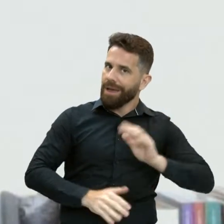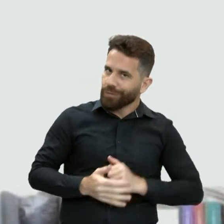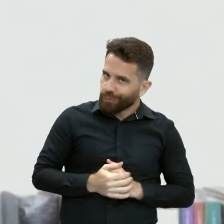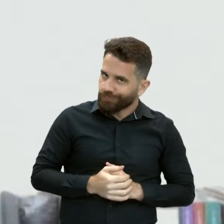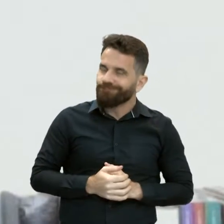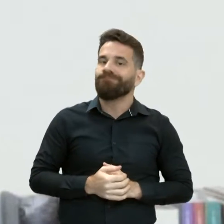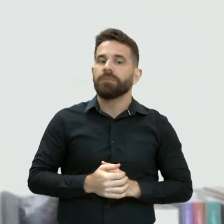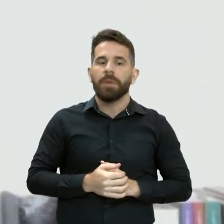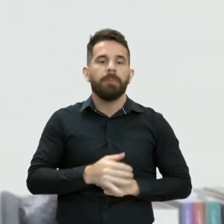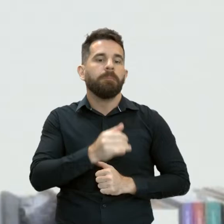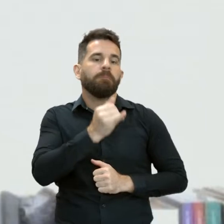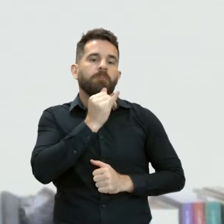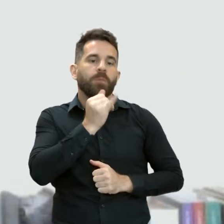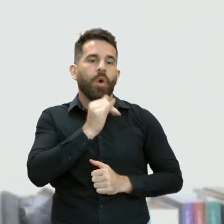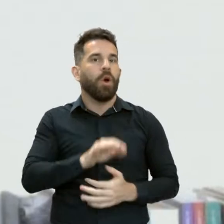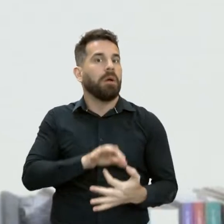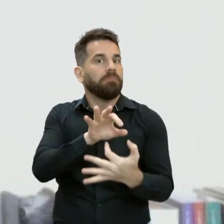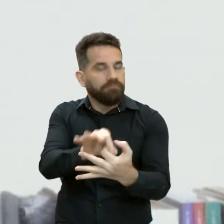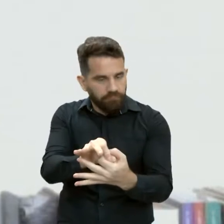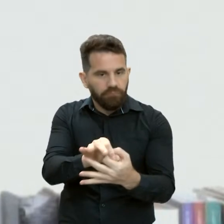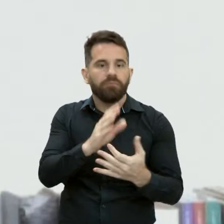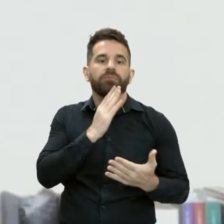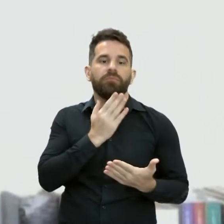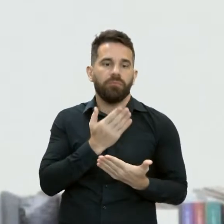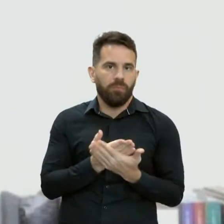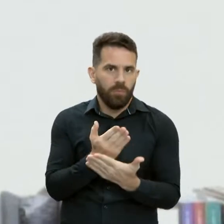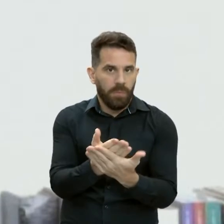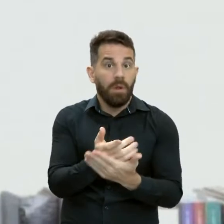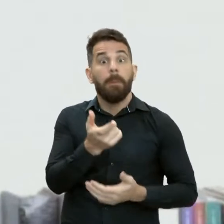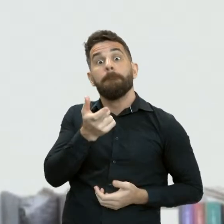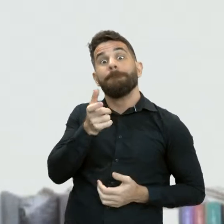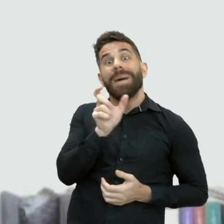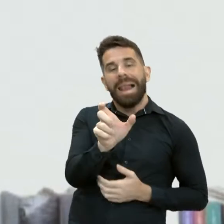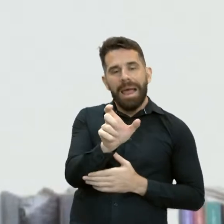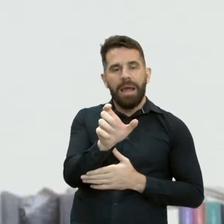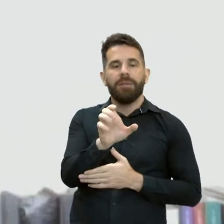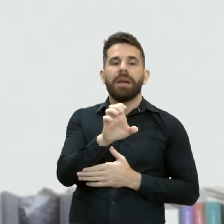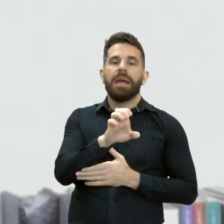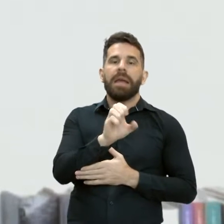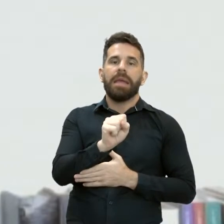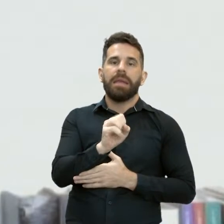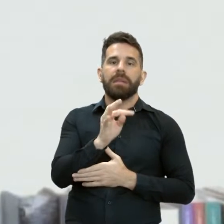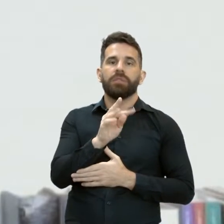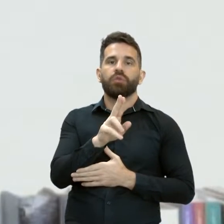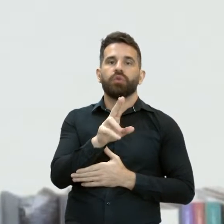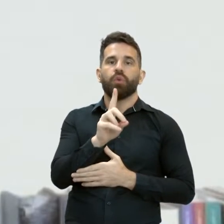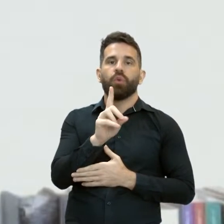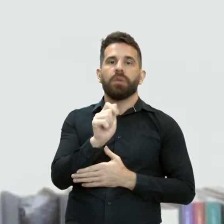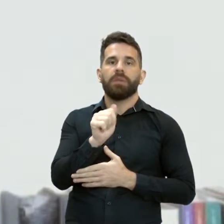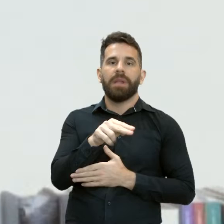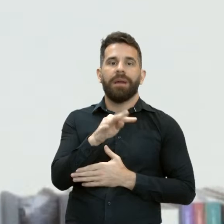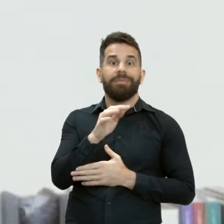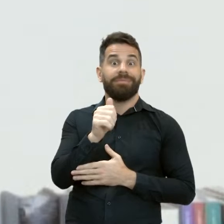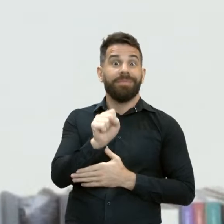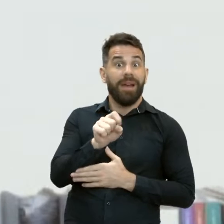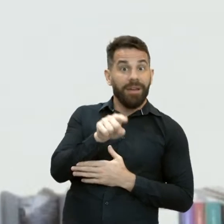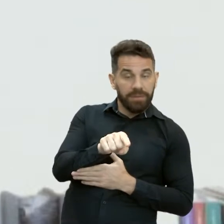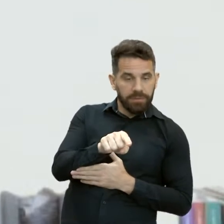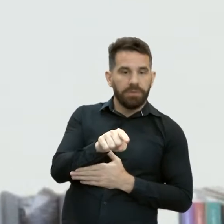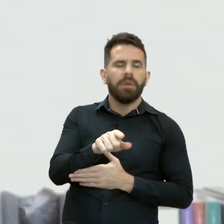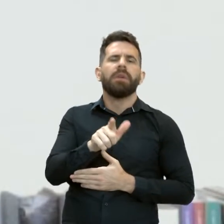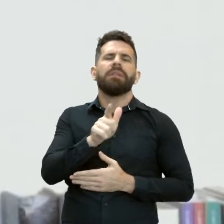as estudantas, e ela cita essa palavra, que Goiás vivia uma efervescência